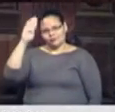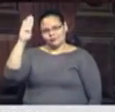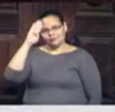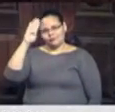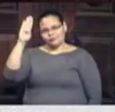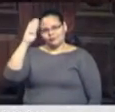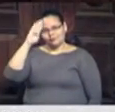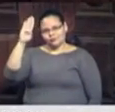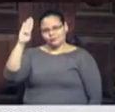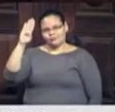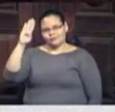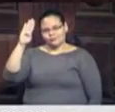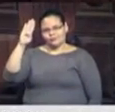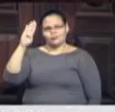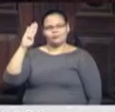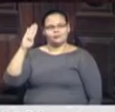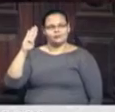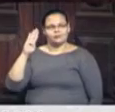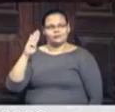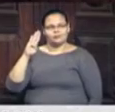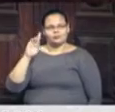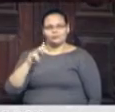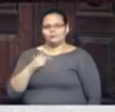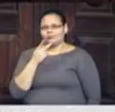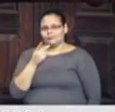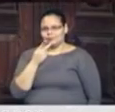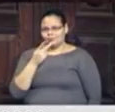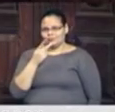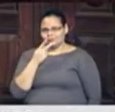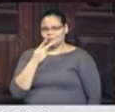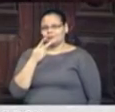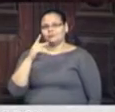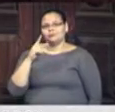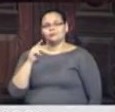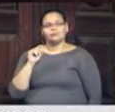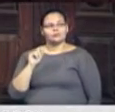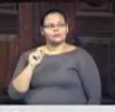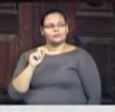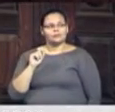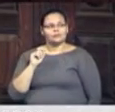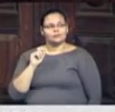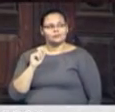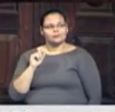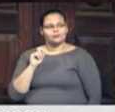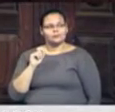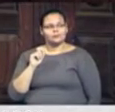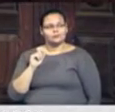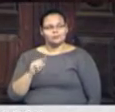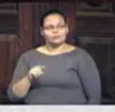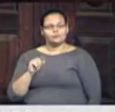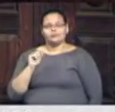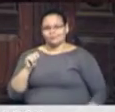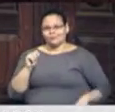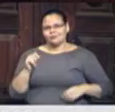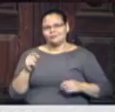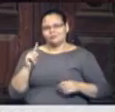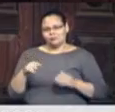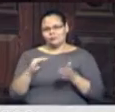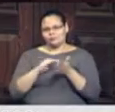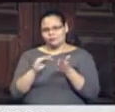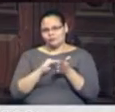principalmente através da fala dele e da fala de uma